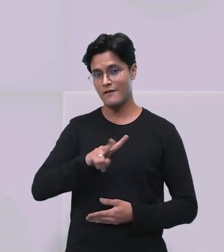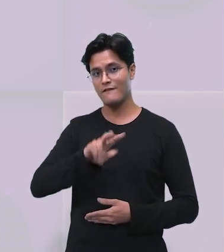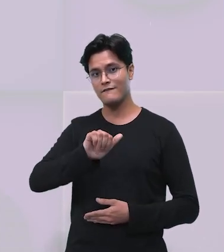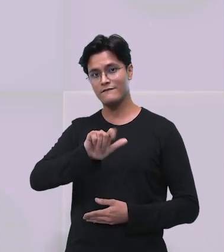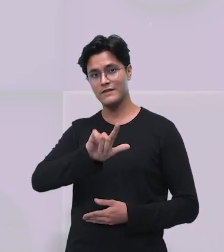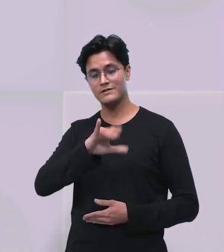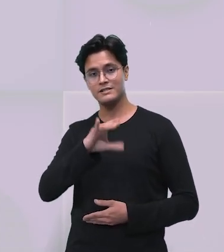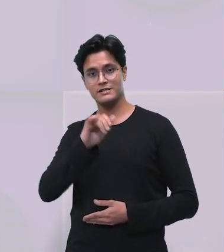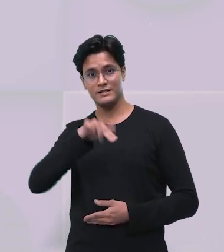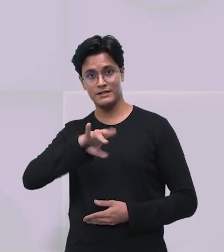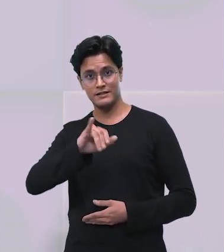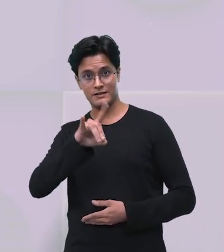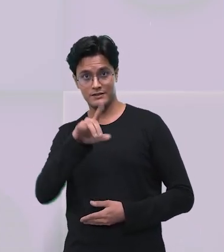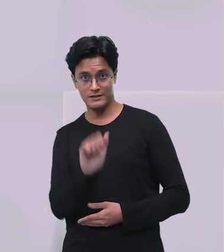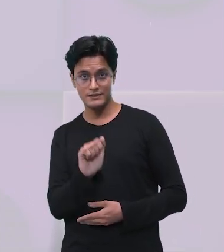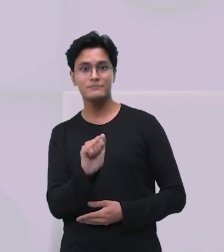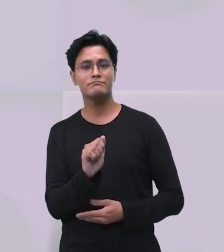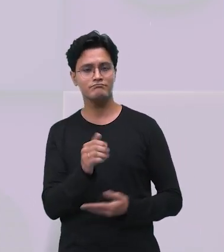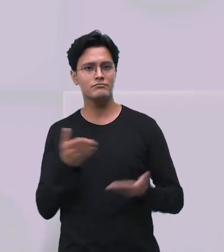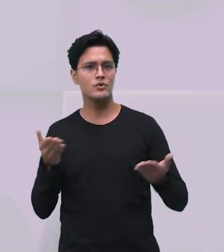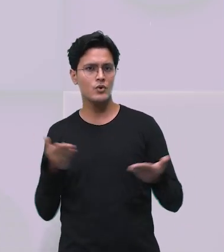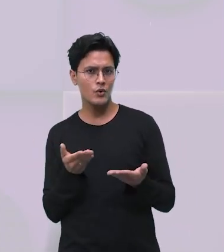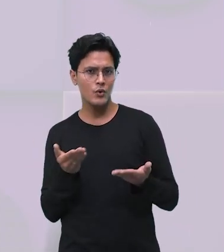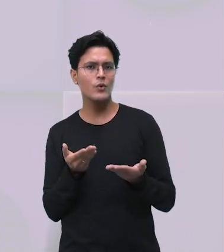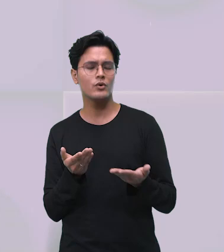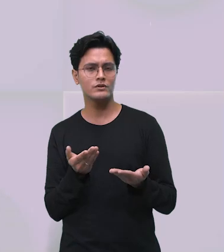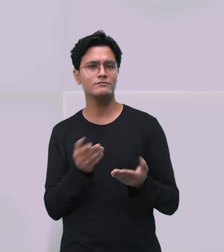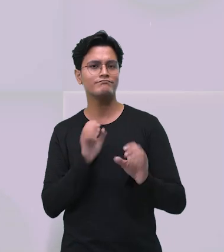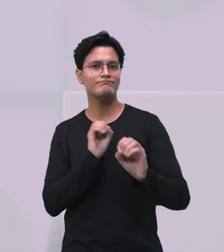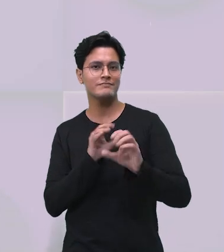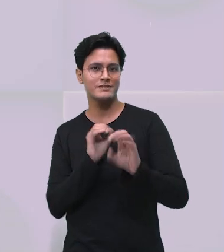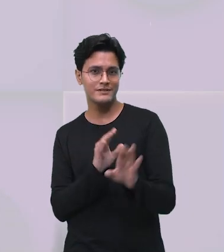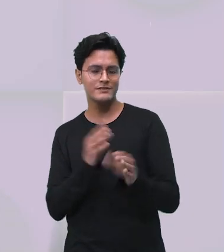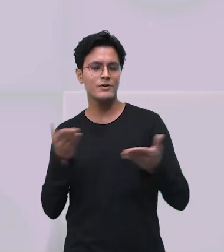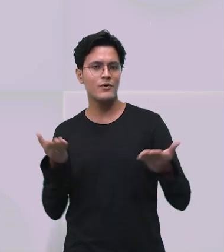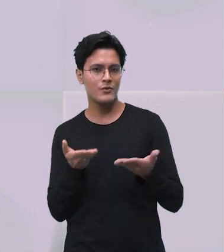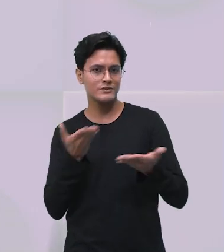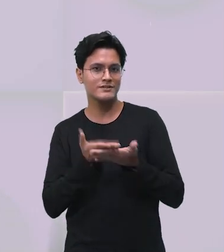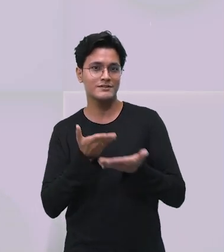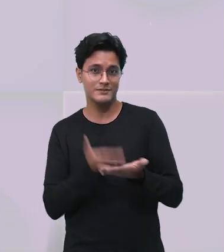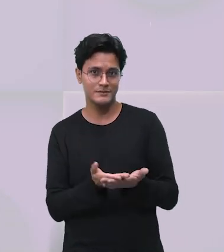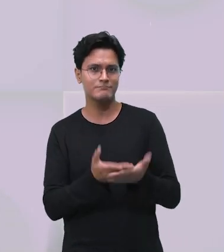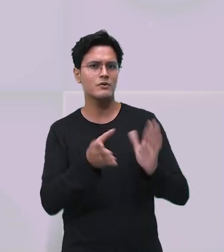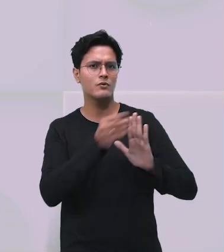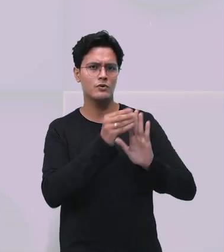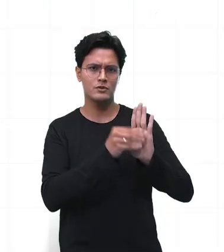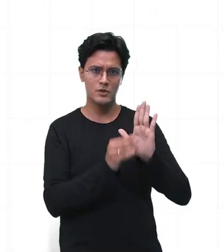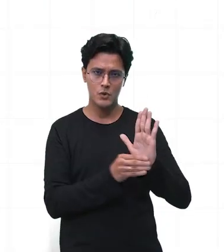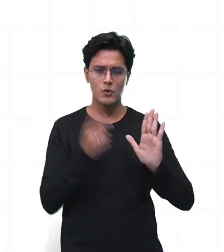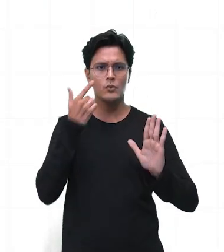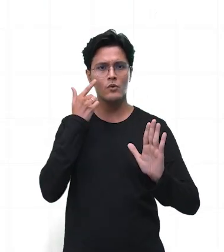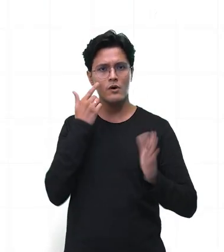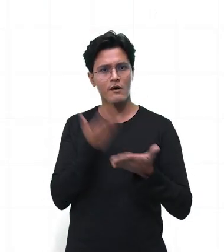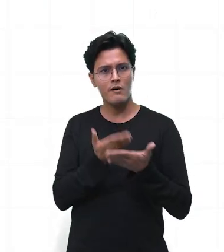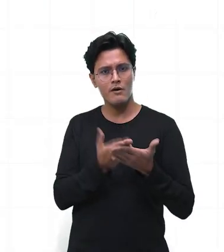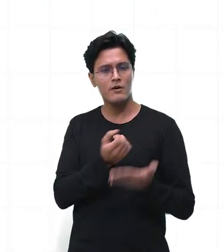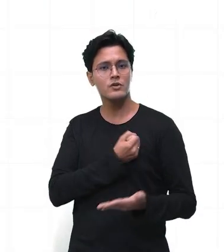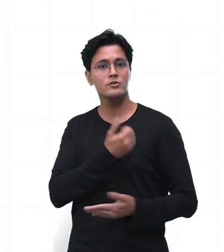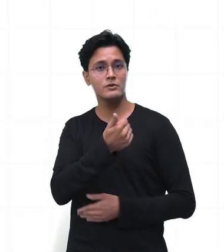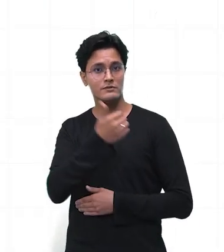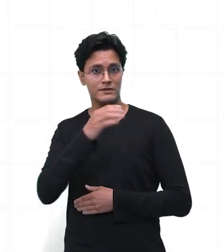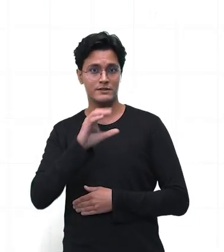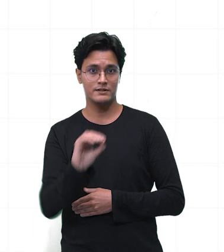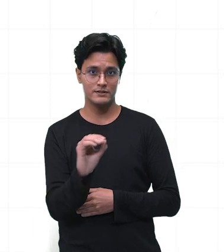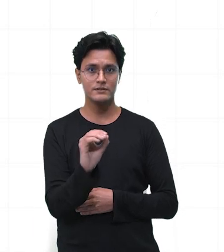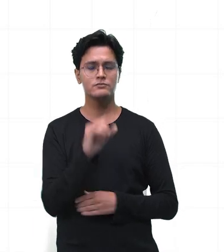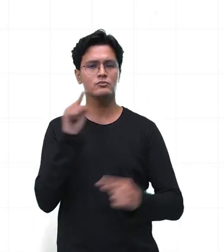Valcineide Malta, e estarei aqui ministrando a aula de hoje. Vamos verificar? Essa aula é a de número 10